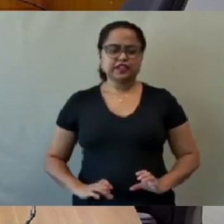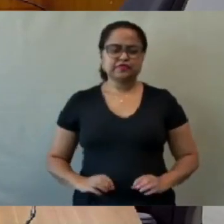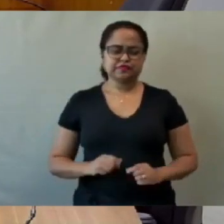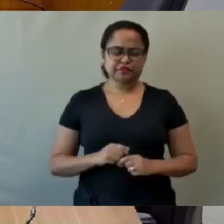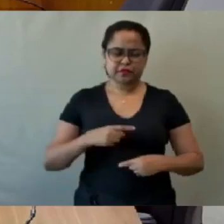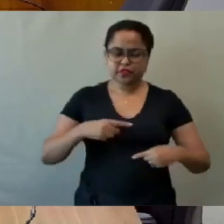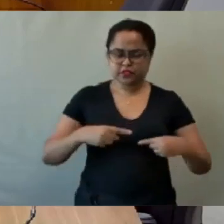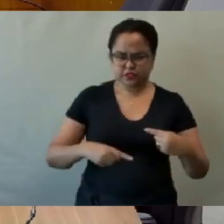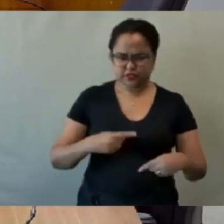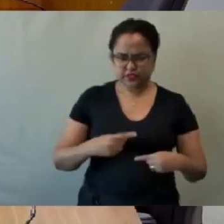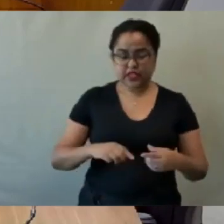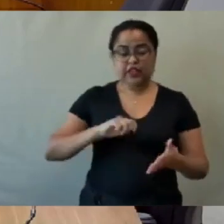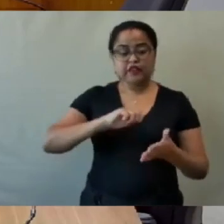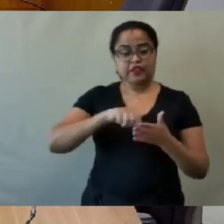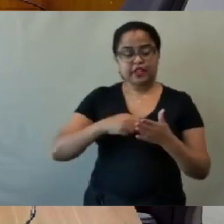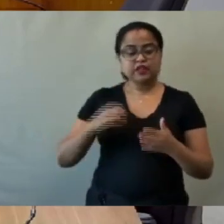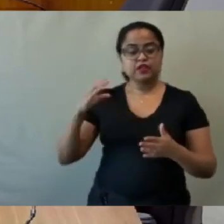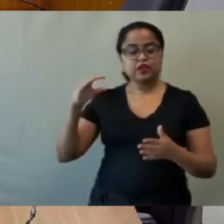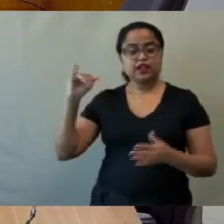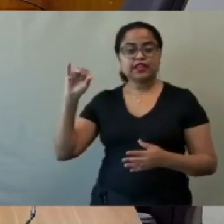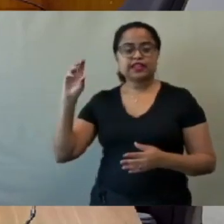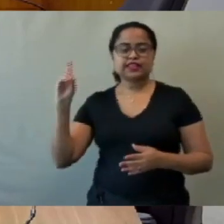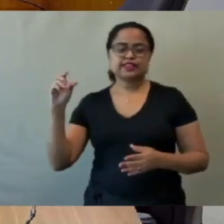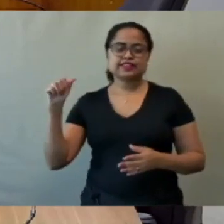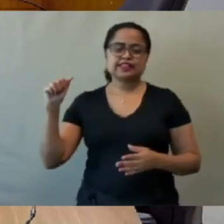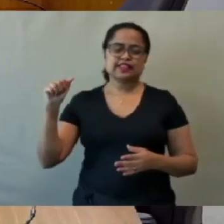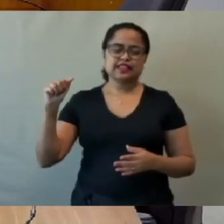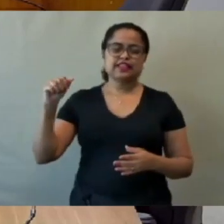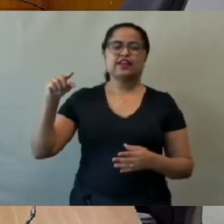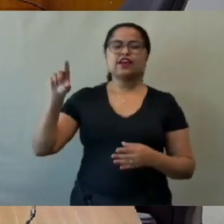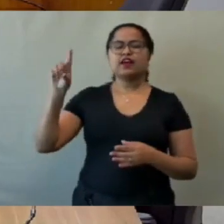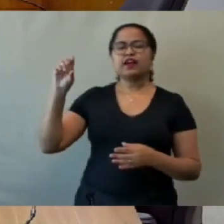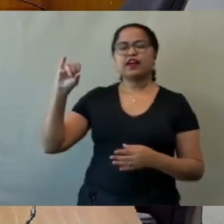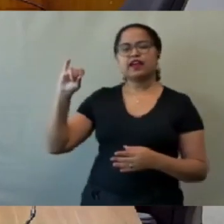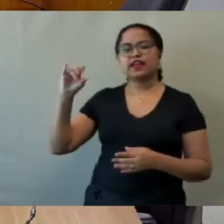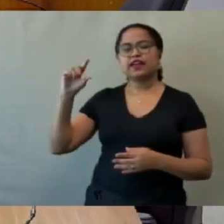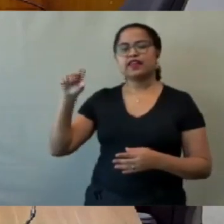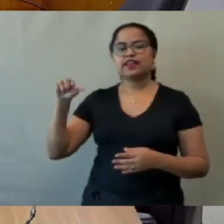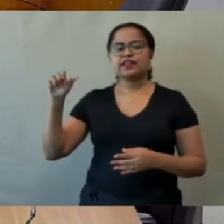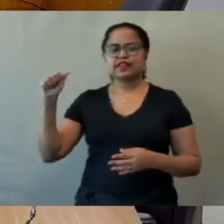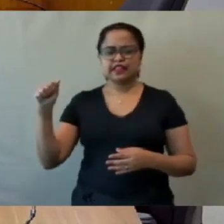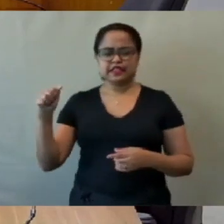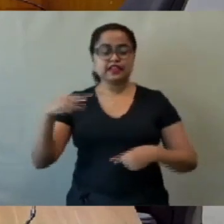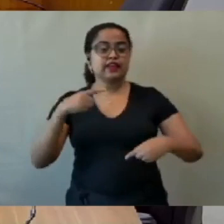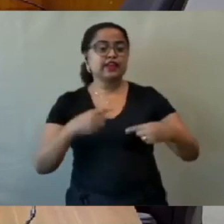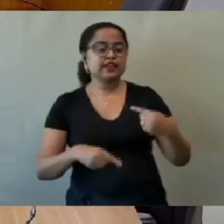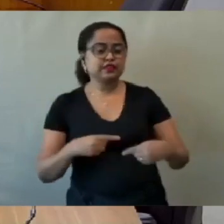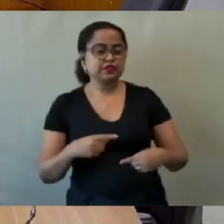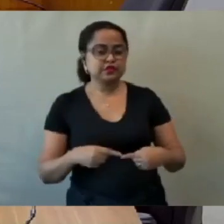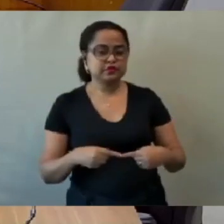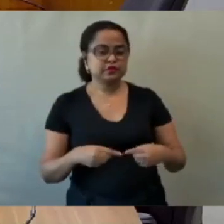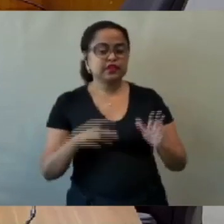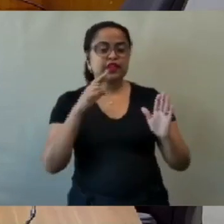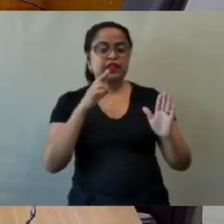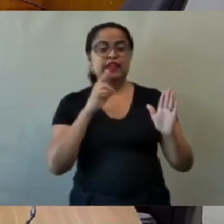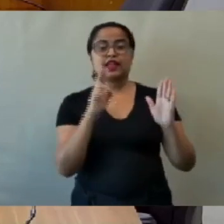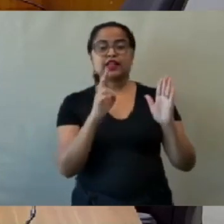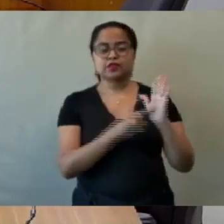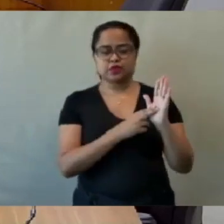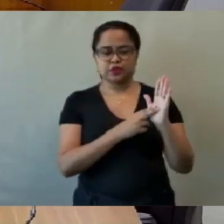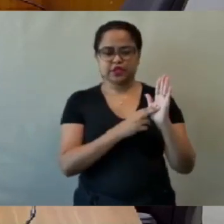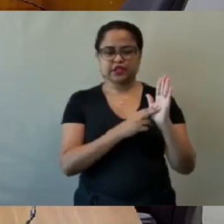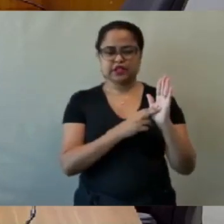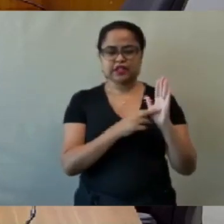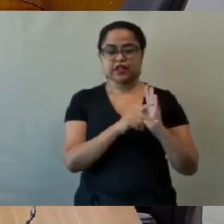Autoria, vereadora Cida Falabella, vereadora Isa Lourença. Em discussão, relatora,